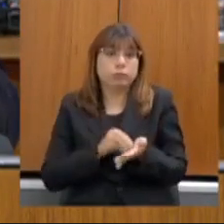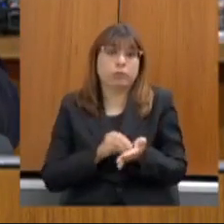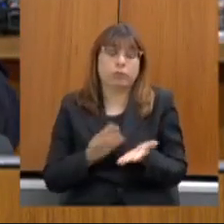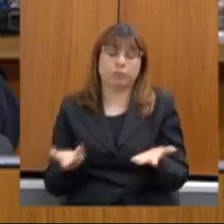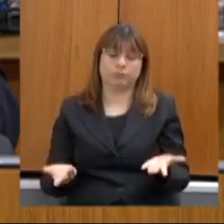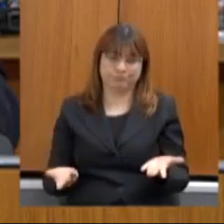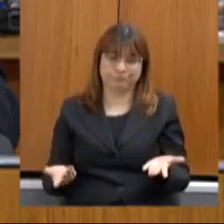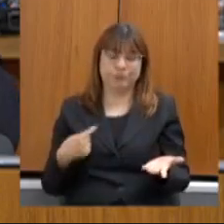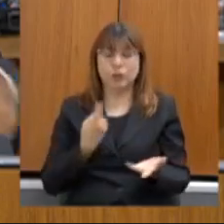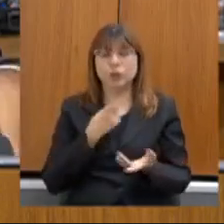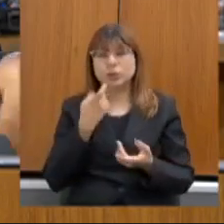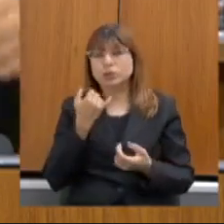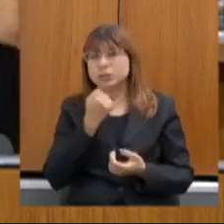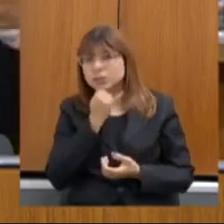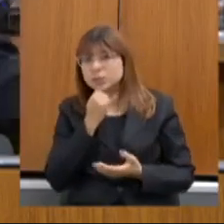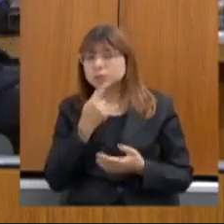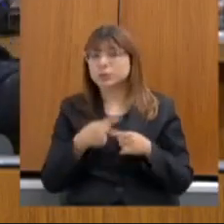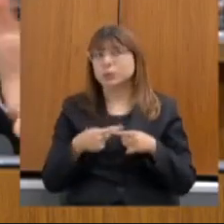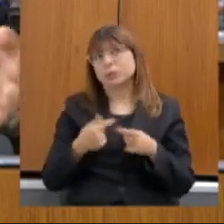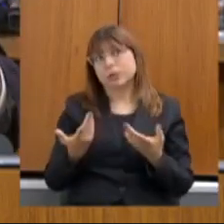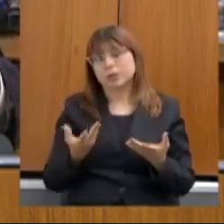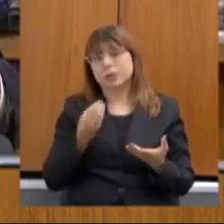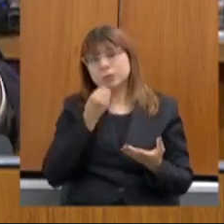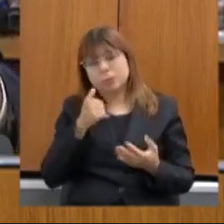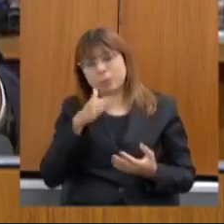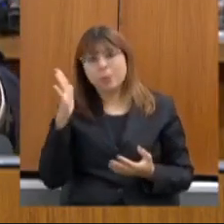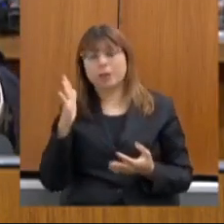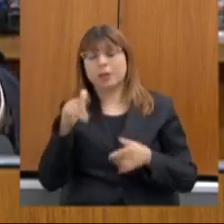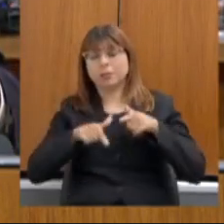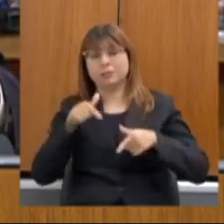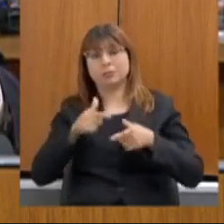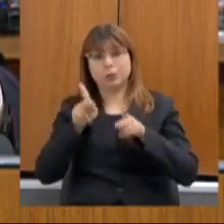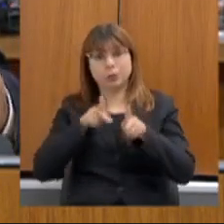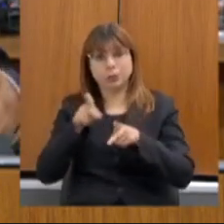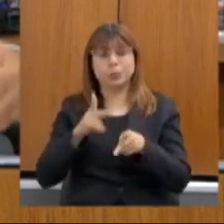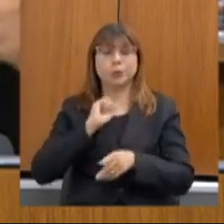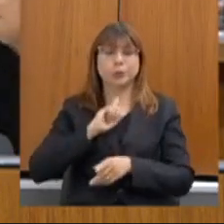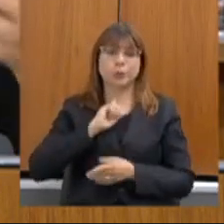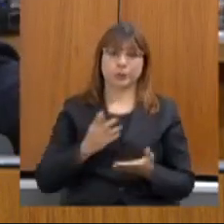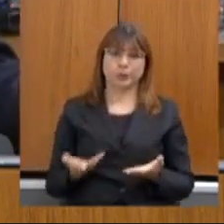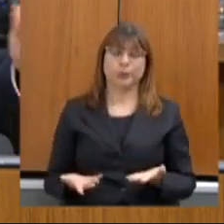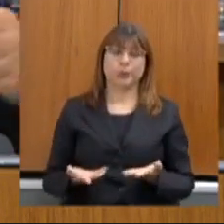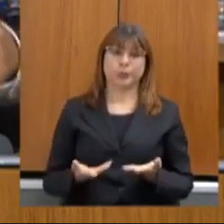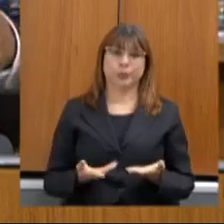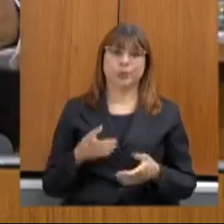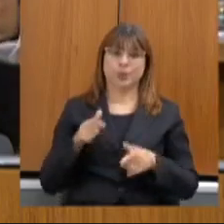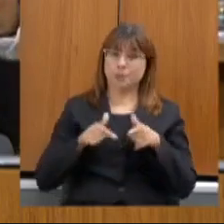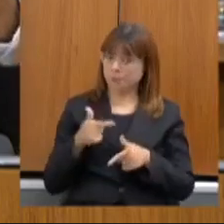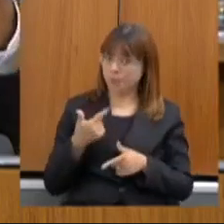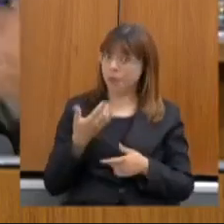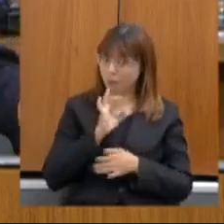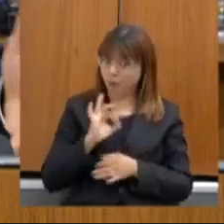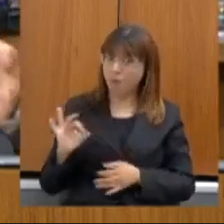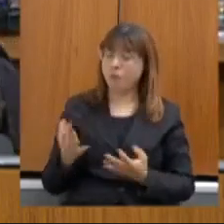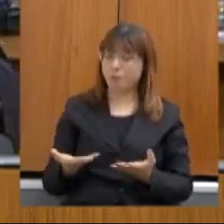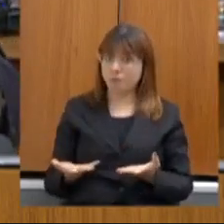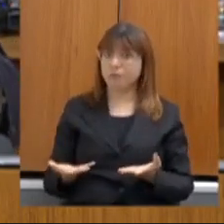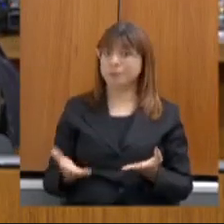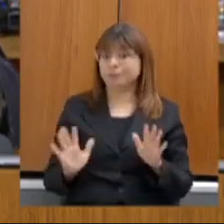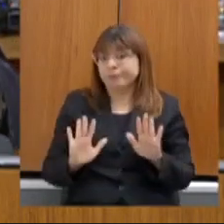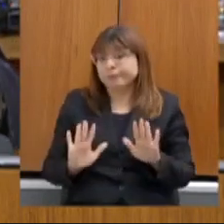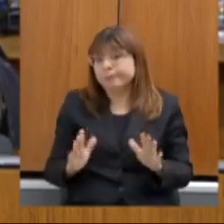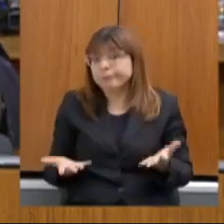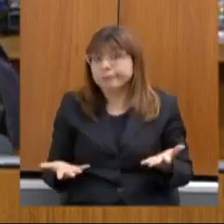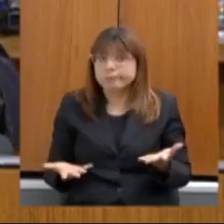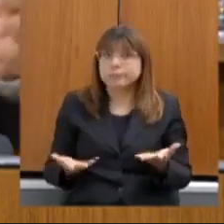triste com isso porque era mais empregos para a população de Minas Gerais empregos de qualidade mais